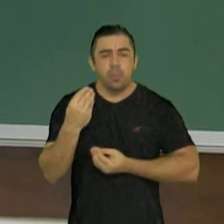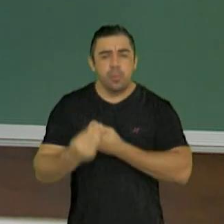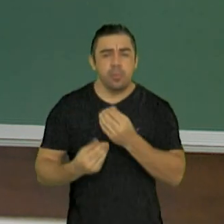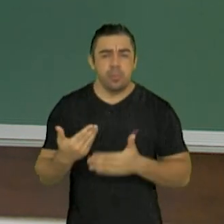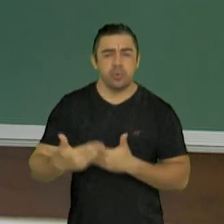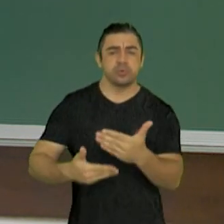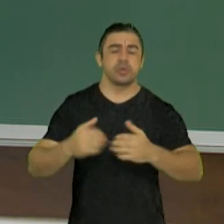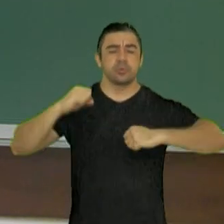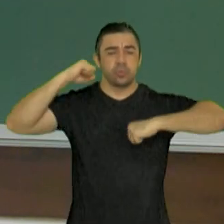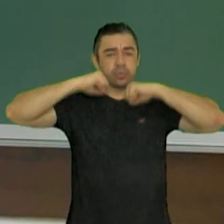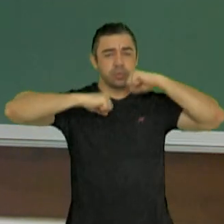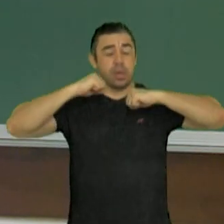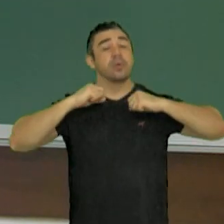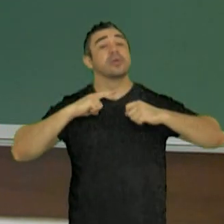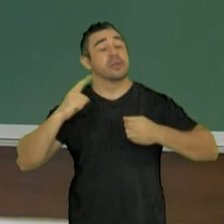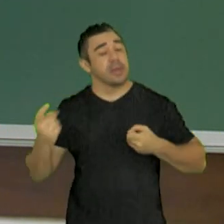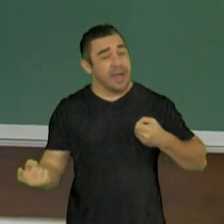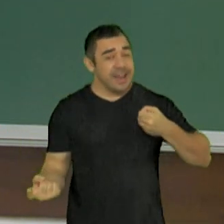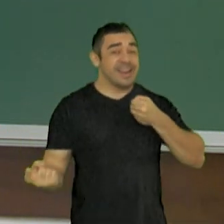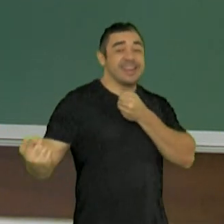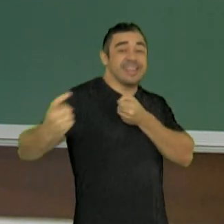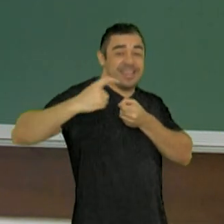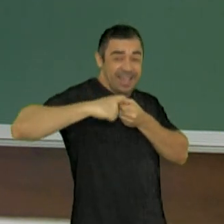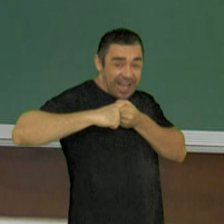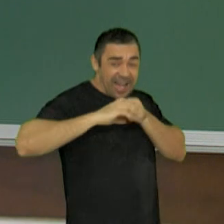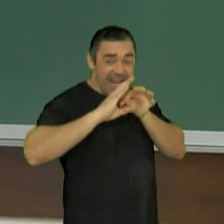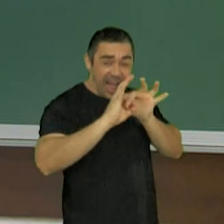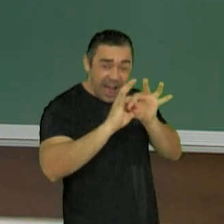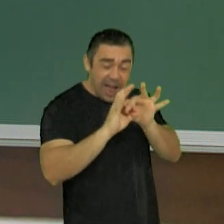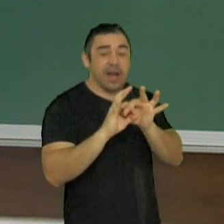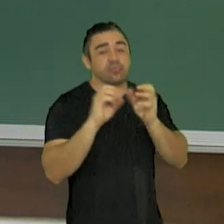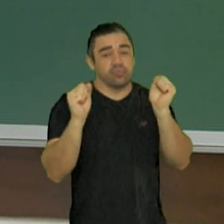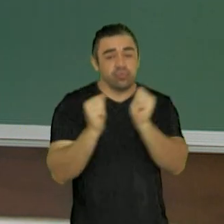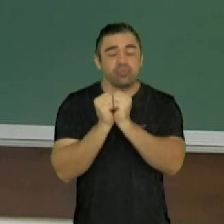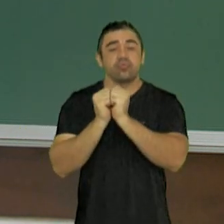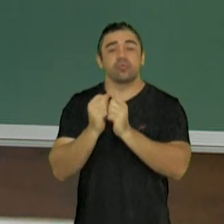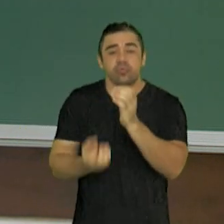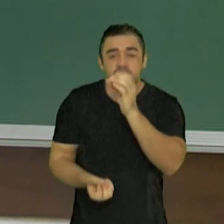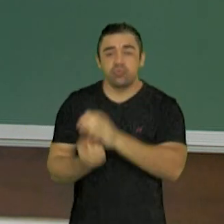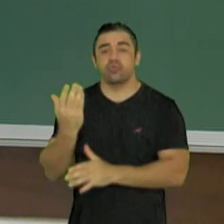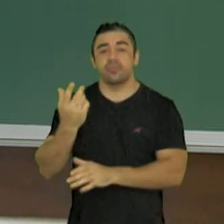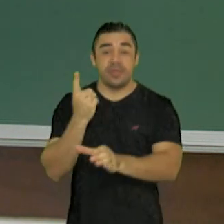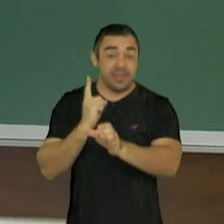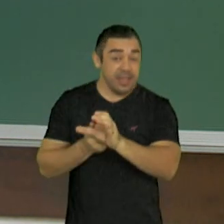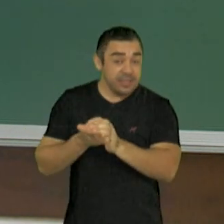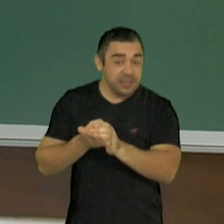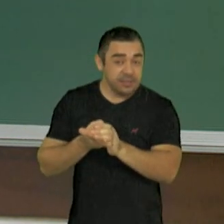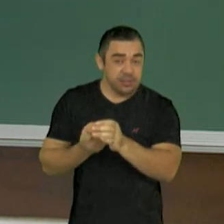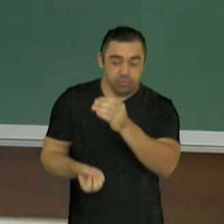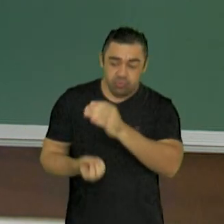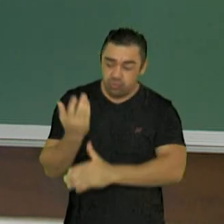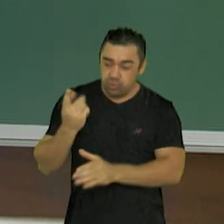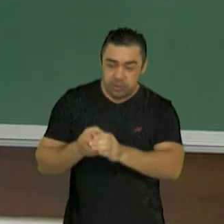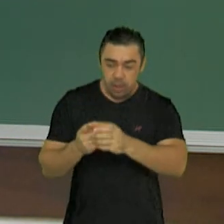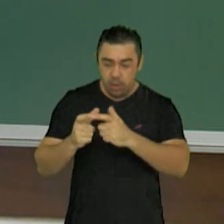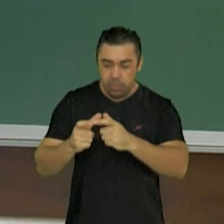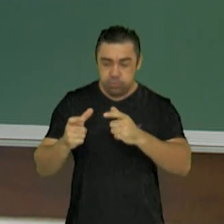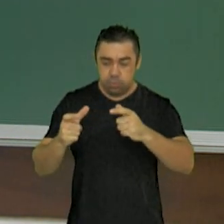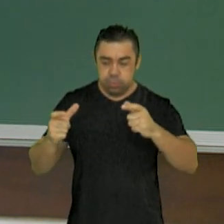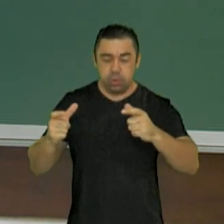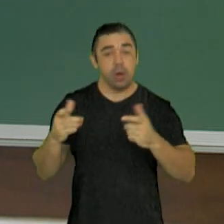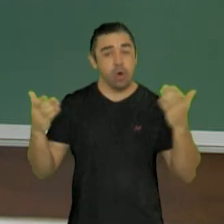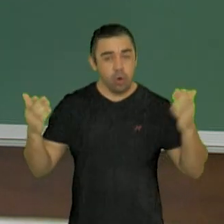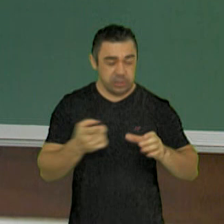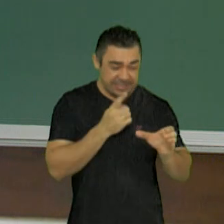diretamente ligado ao processo de urbanização. A indústria deu origem às áreas urbanas, as áreas urbanas hoje